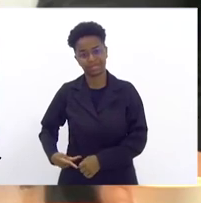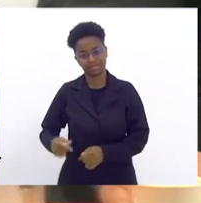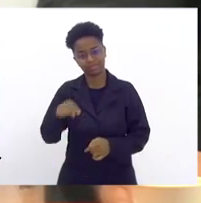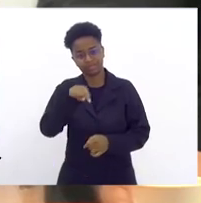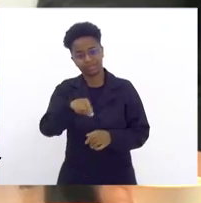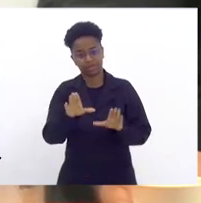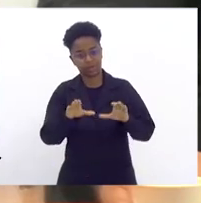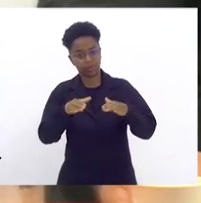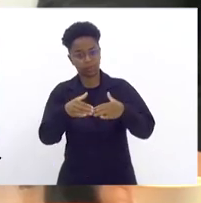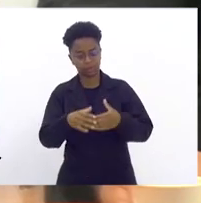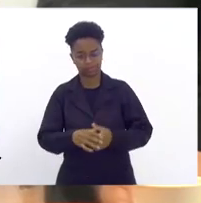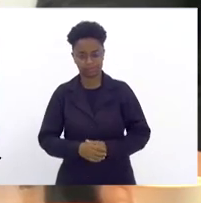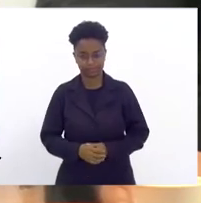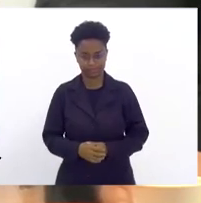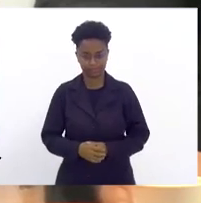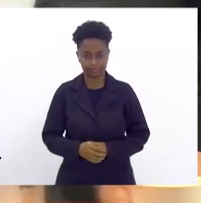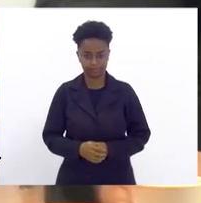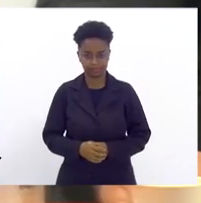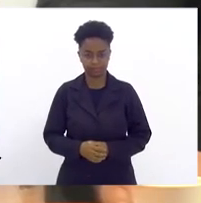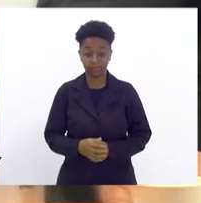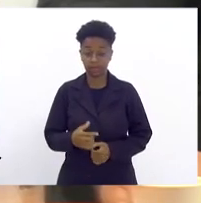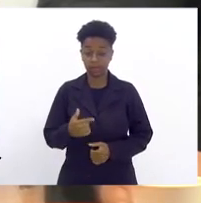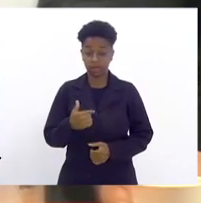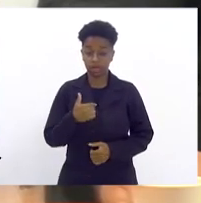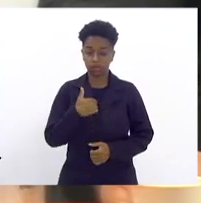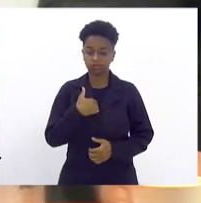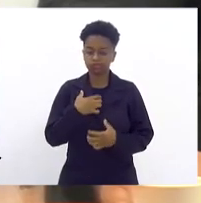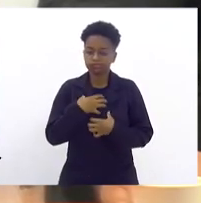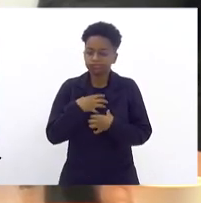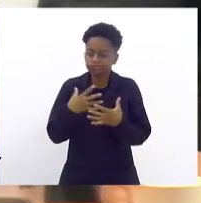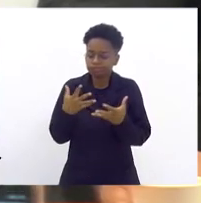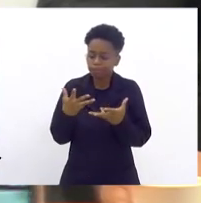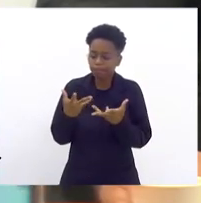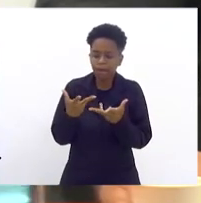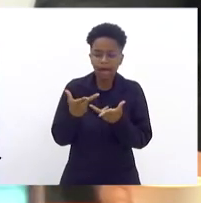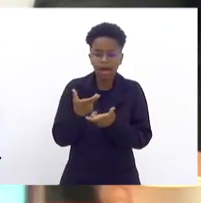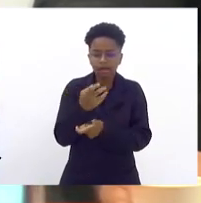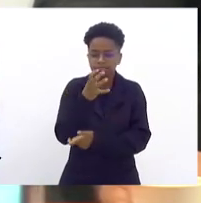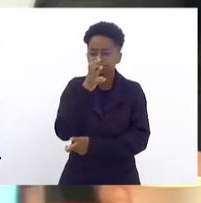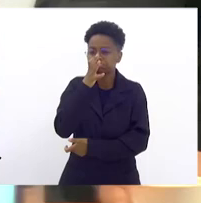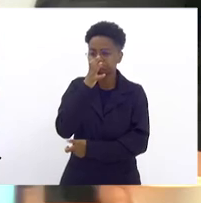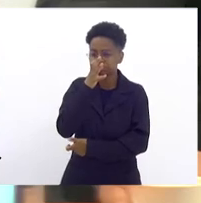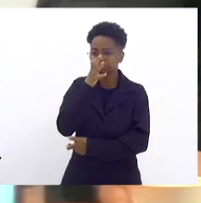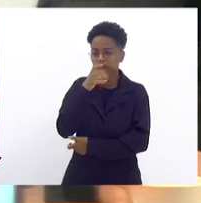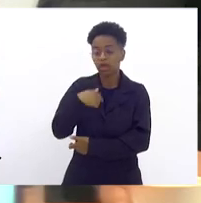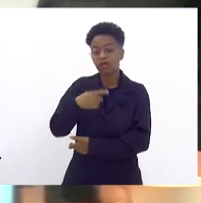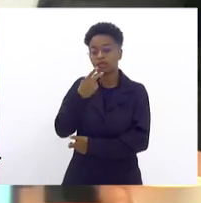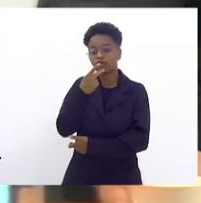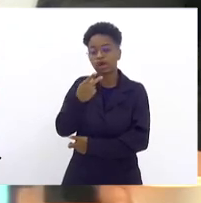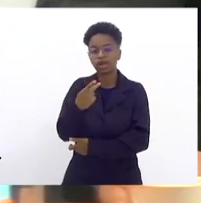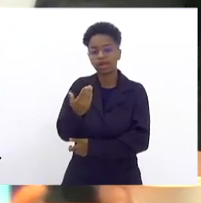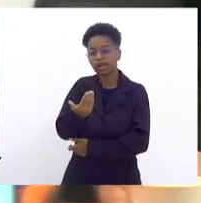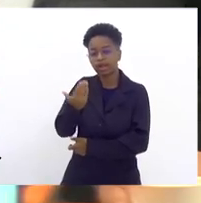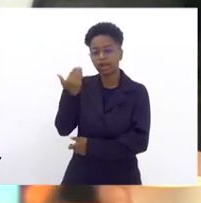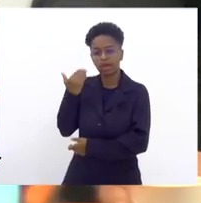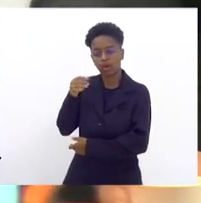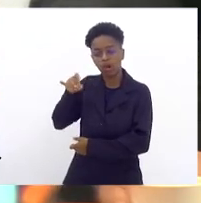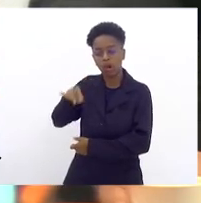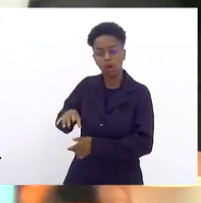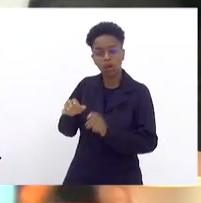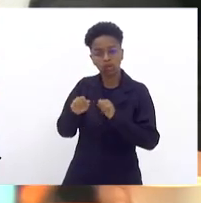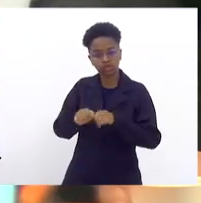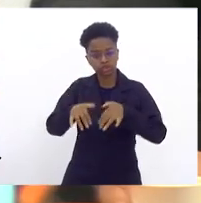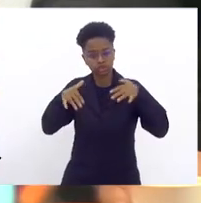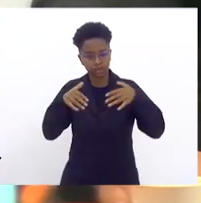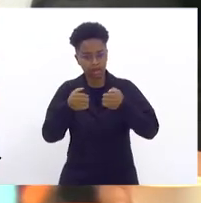Comissão eu sou Maravilhado falei na última audiência que